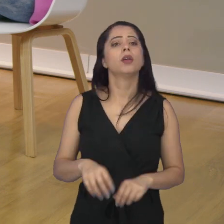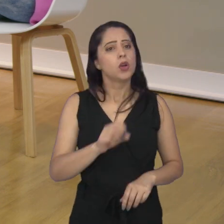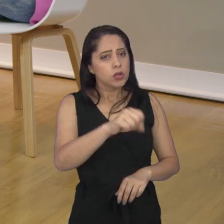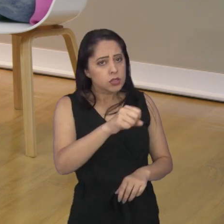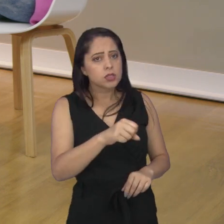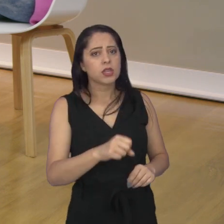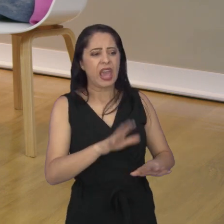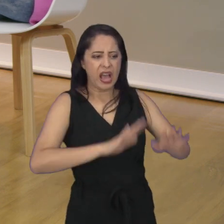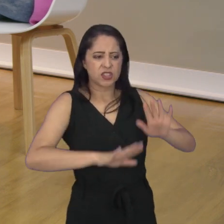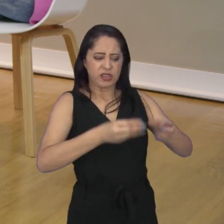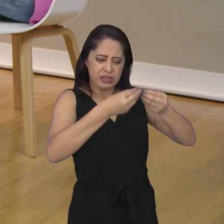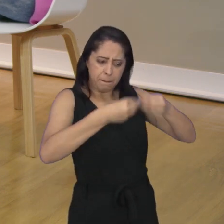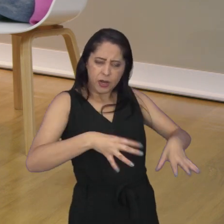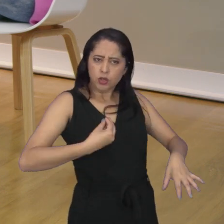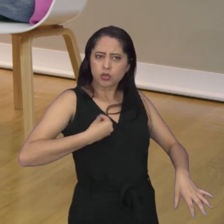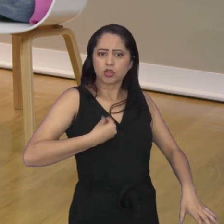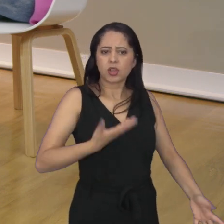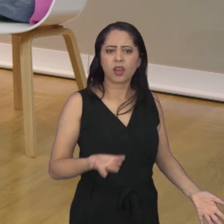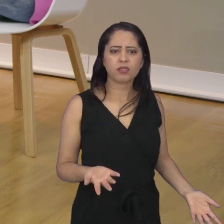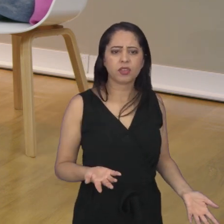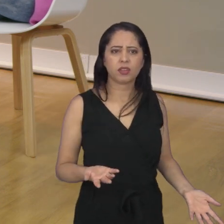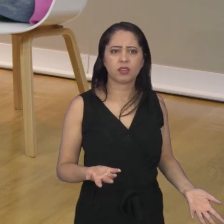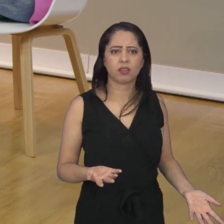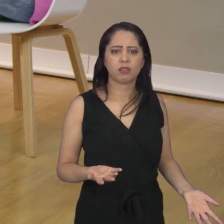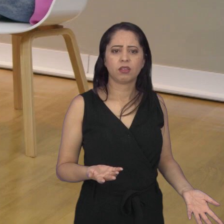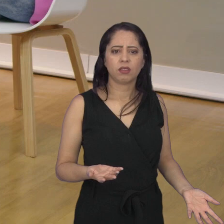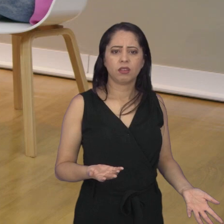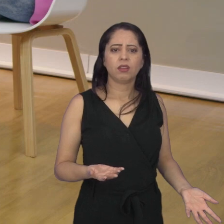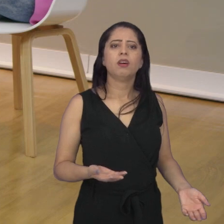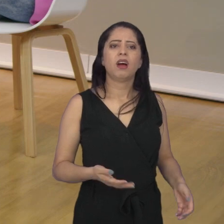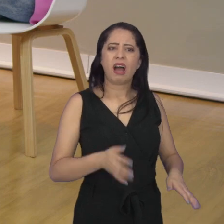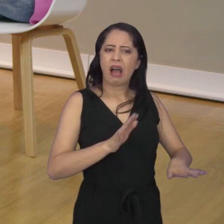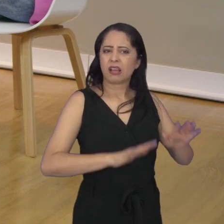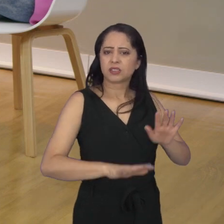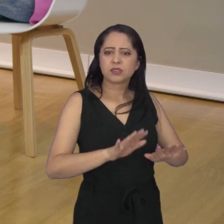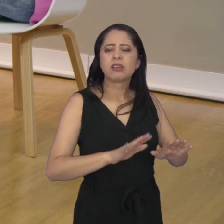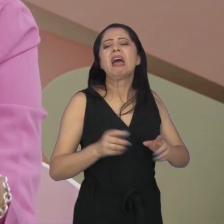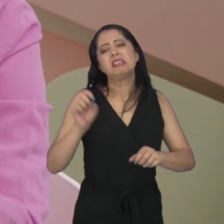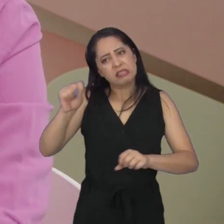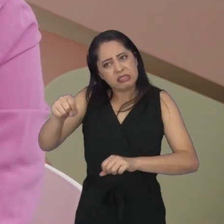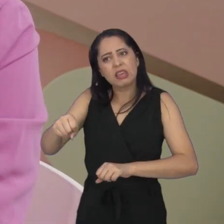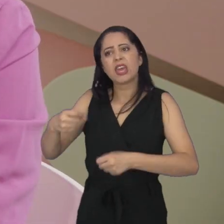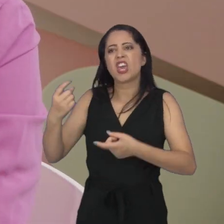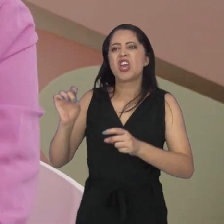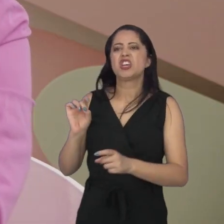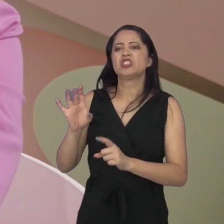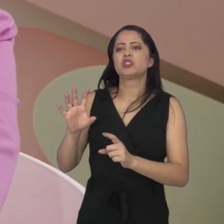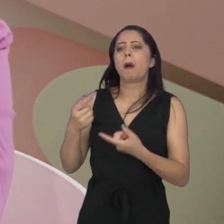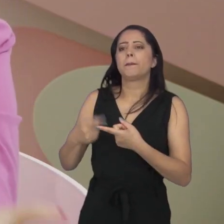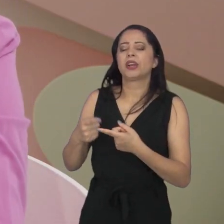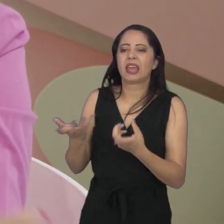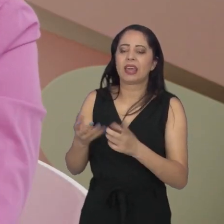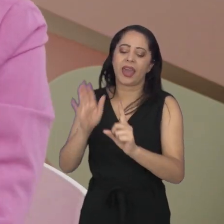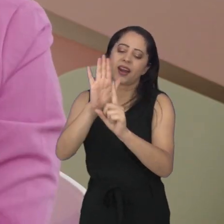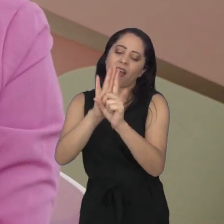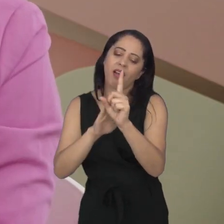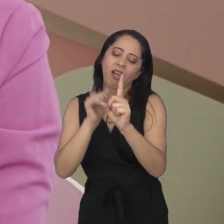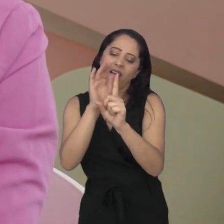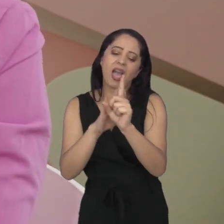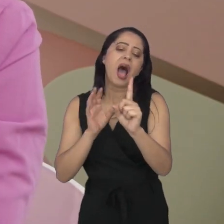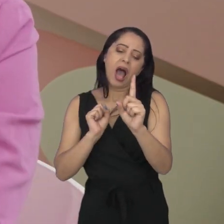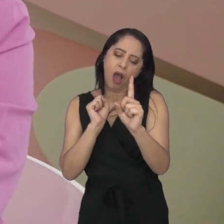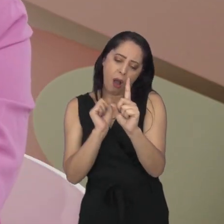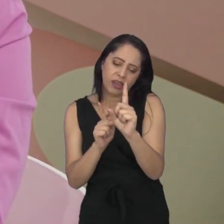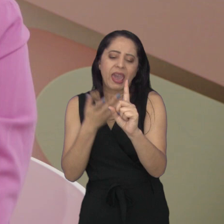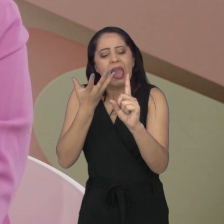Com certeza. Ou cumprir uma demanda que não cabe, a gente não, não cabe, consegue, e né? só porque nós queremos ser ali agradar a todos, né? Para que